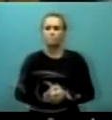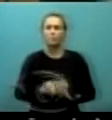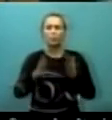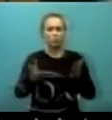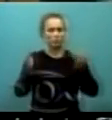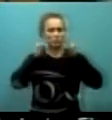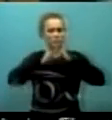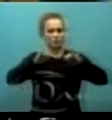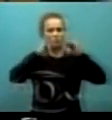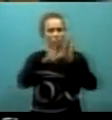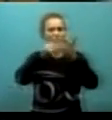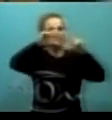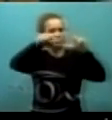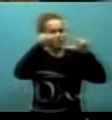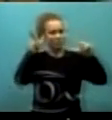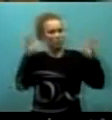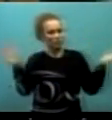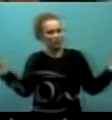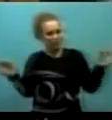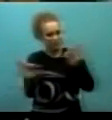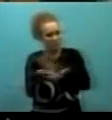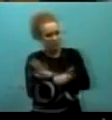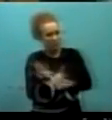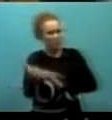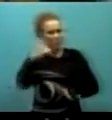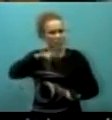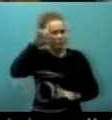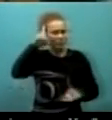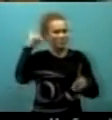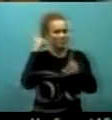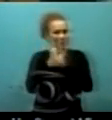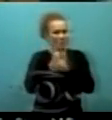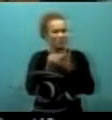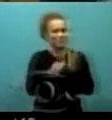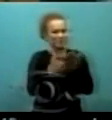essas então foram as informações de hoje. Ficamos por aqui e até nossa próxima edição. Não perca!